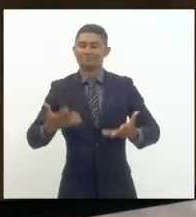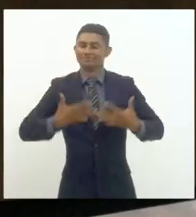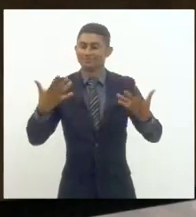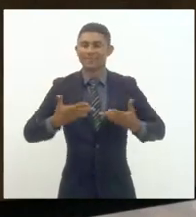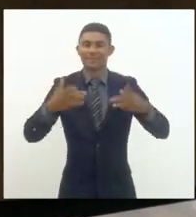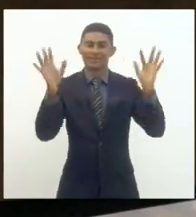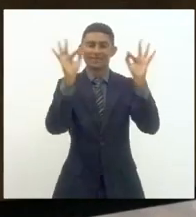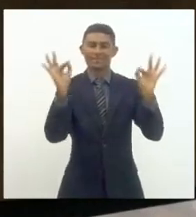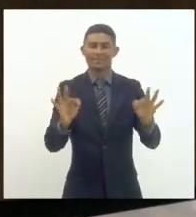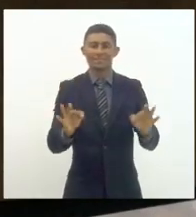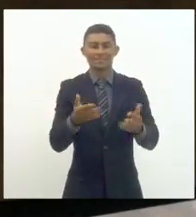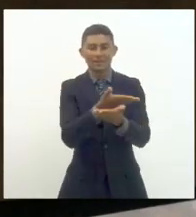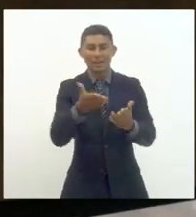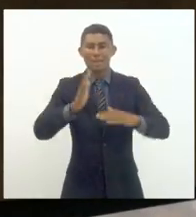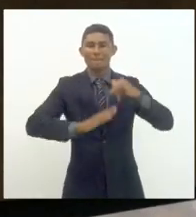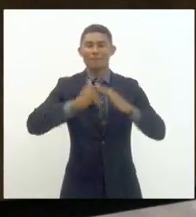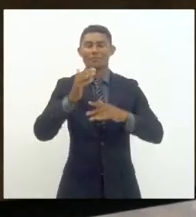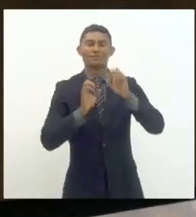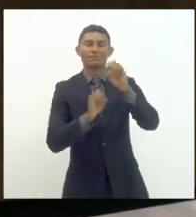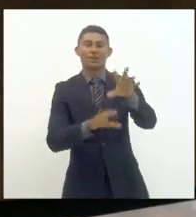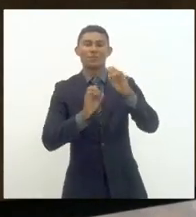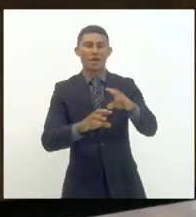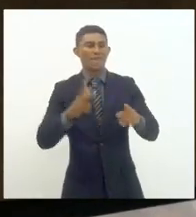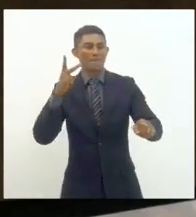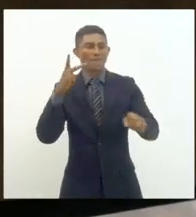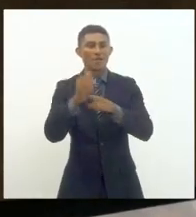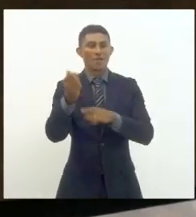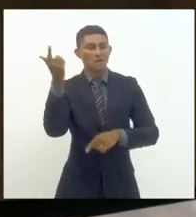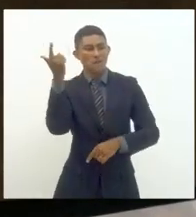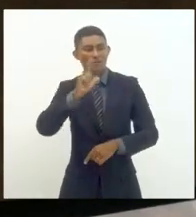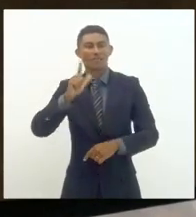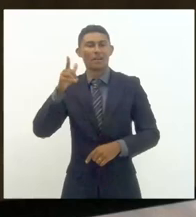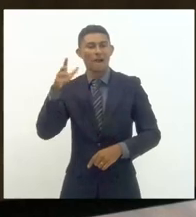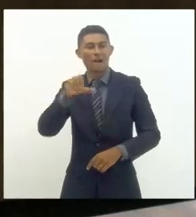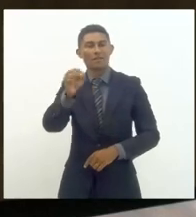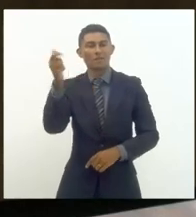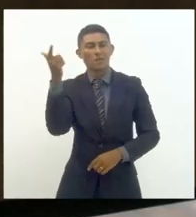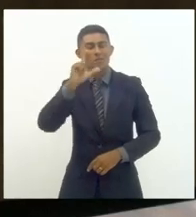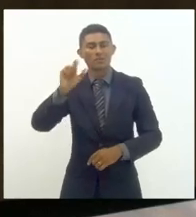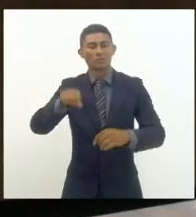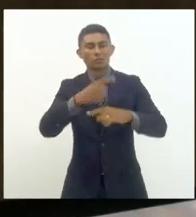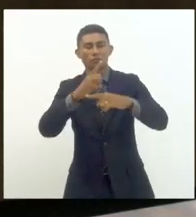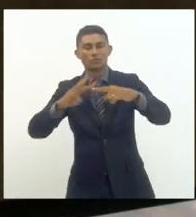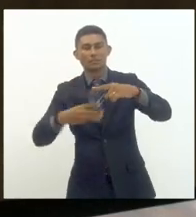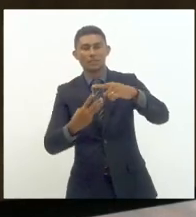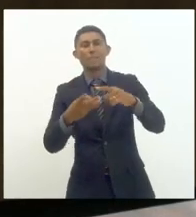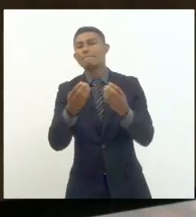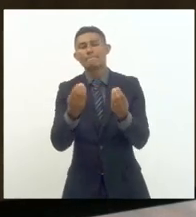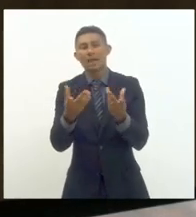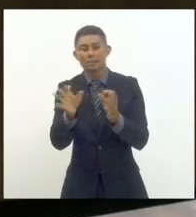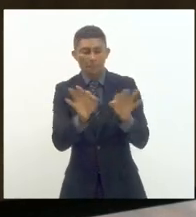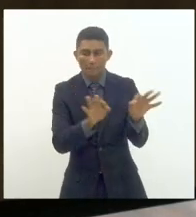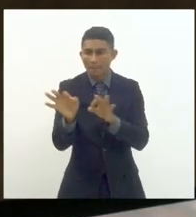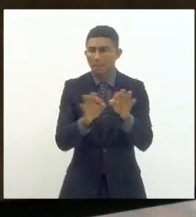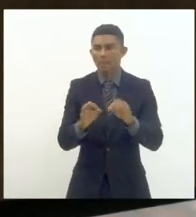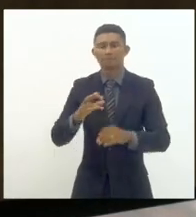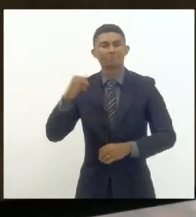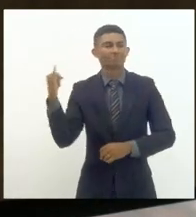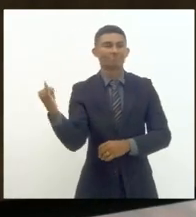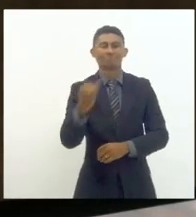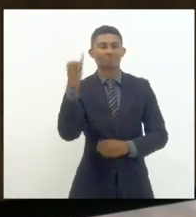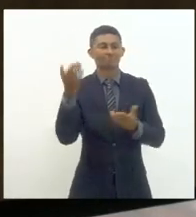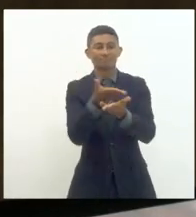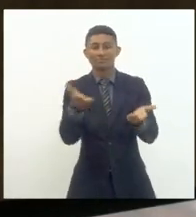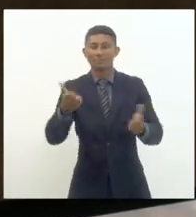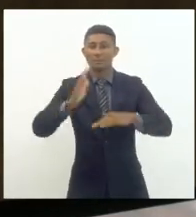participando dessa vitória dos profissionais de educação que conquistaram um terço de planejamento. Isso é fundamental para valorizar o